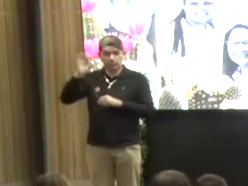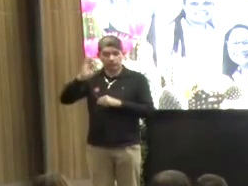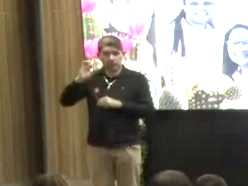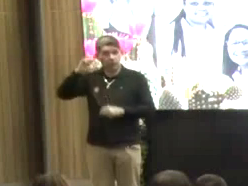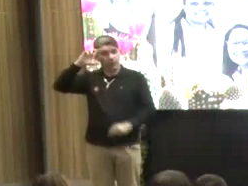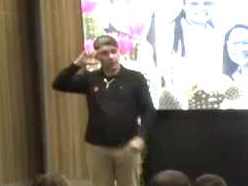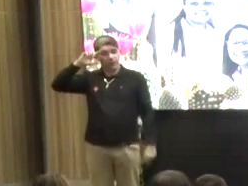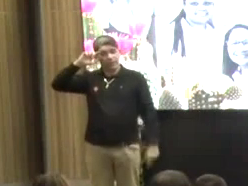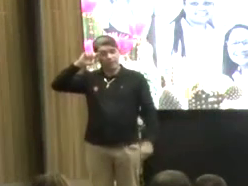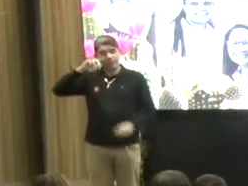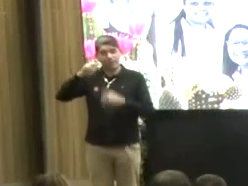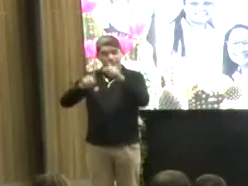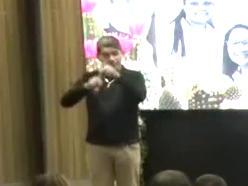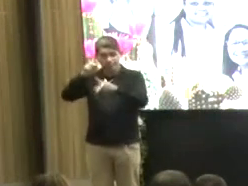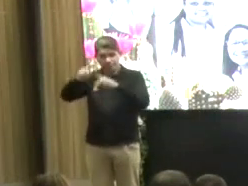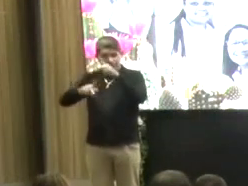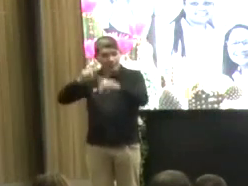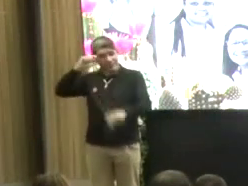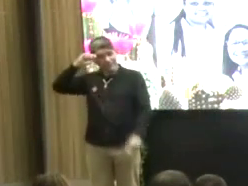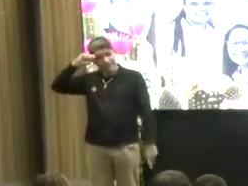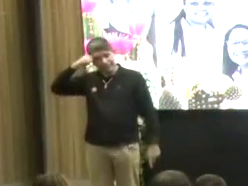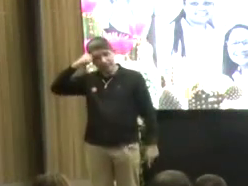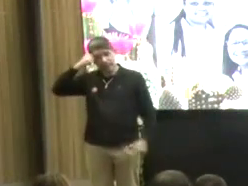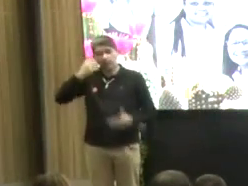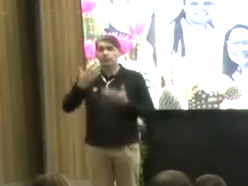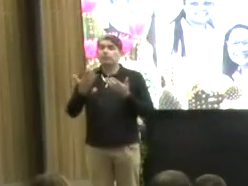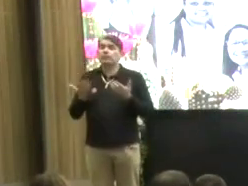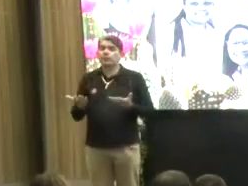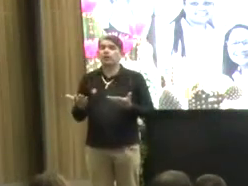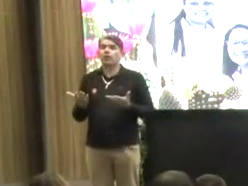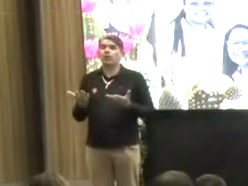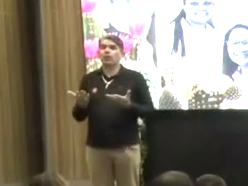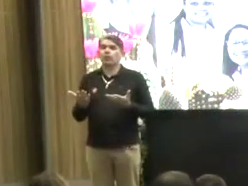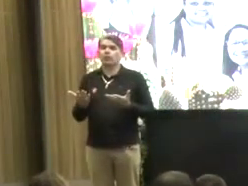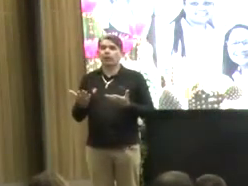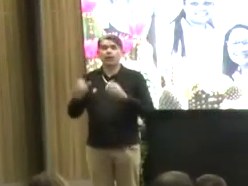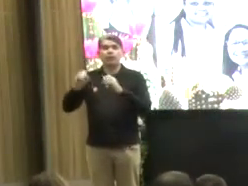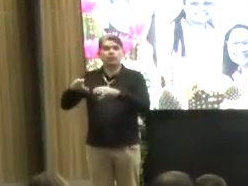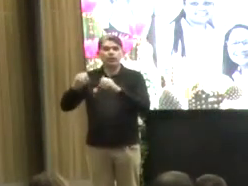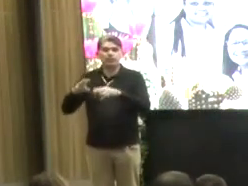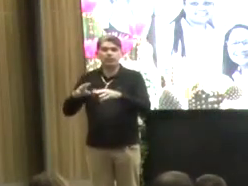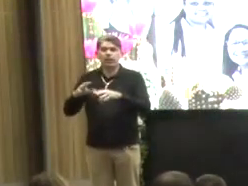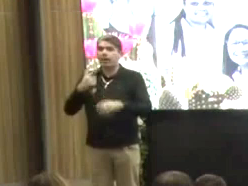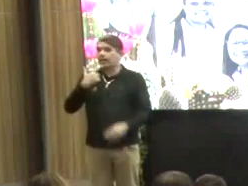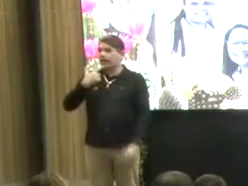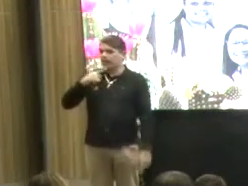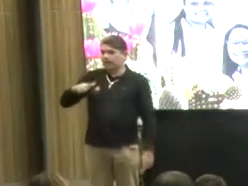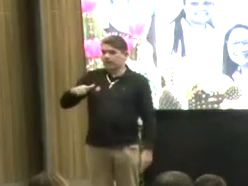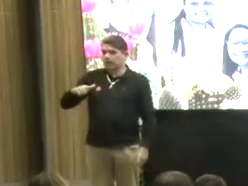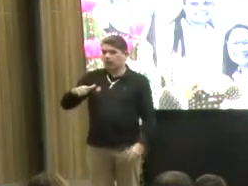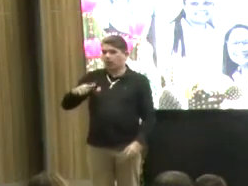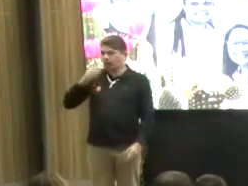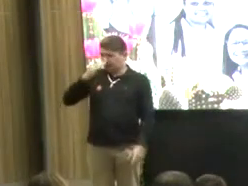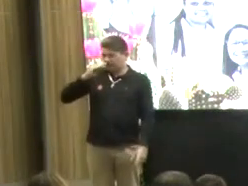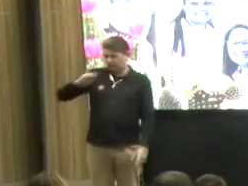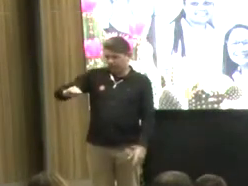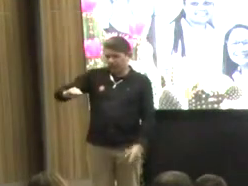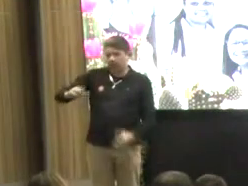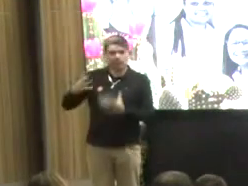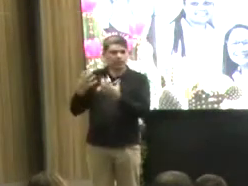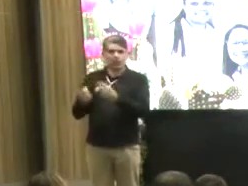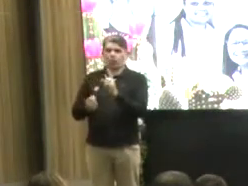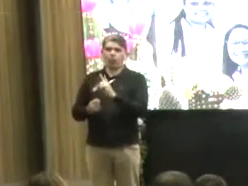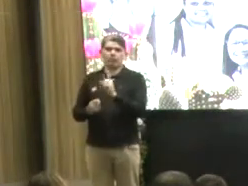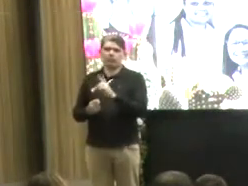não é? Uma educação que não respeite a língua não é aceitável, né, para